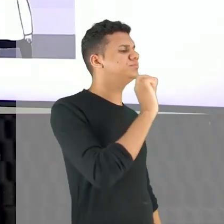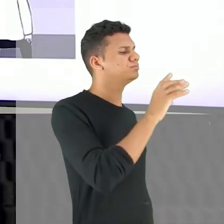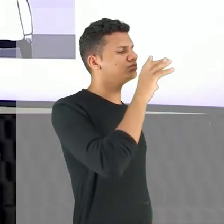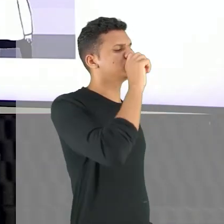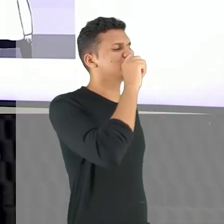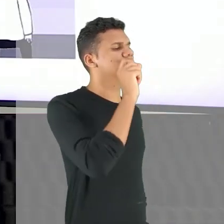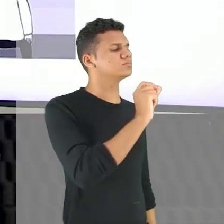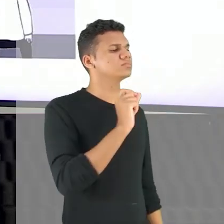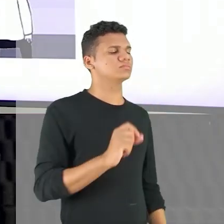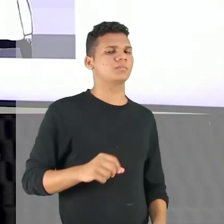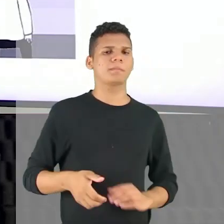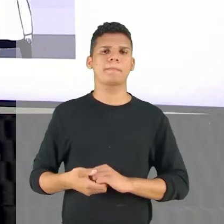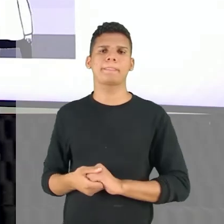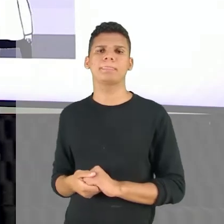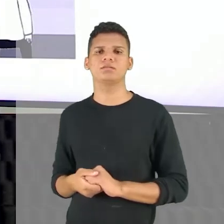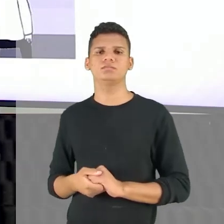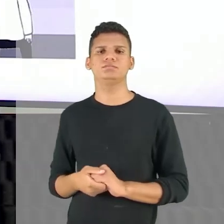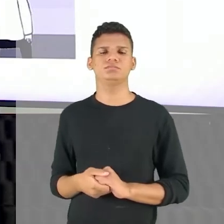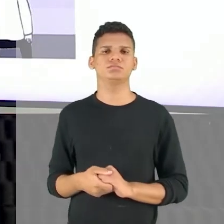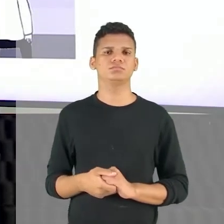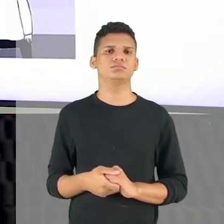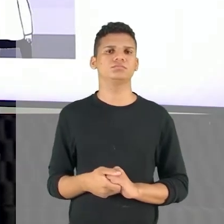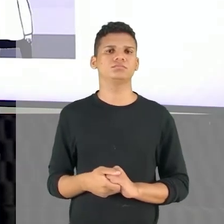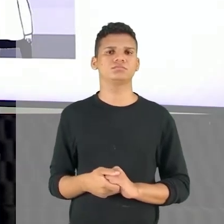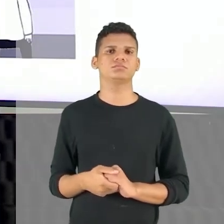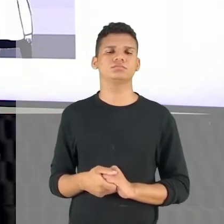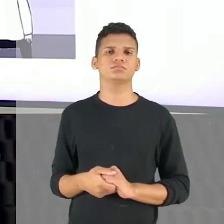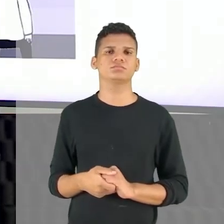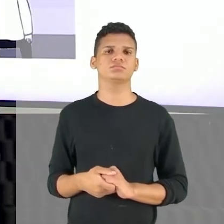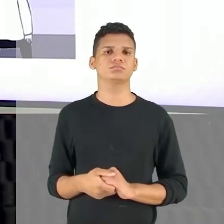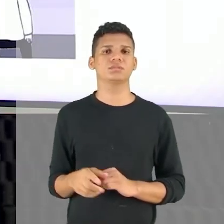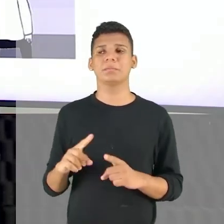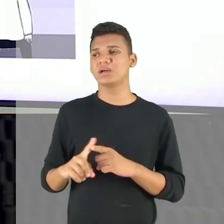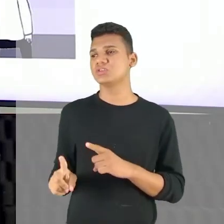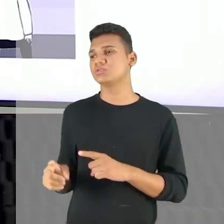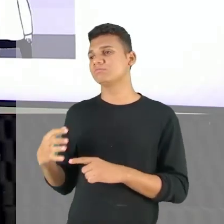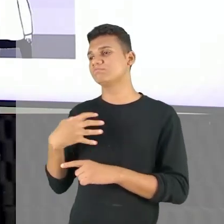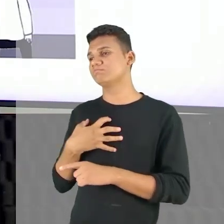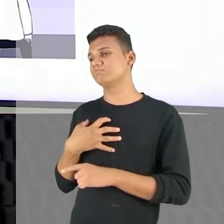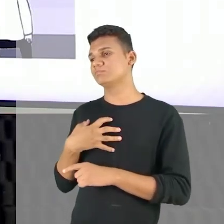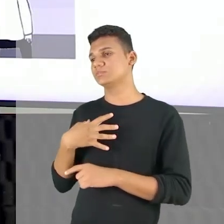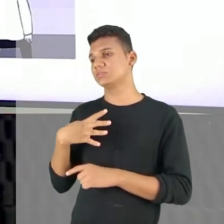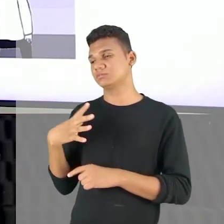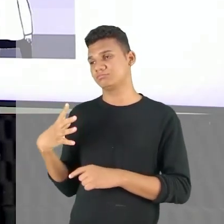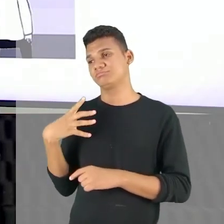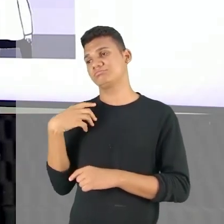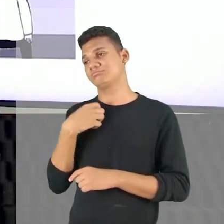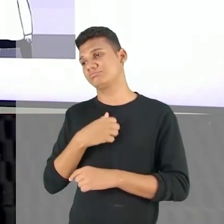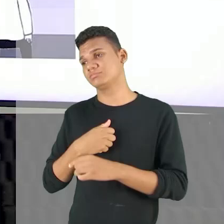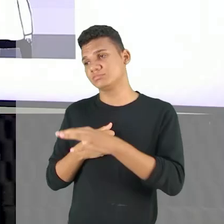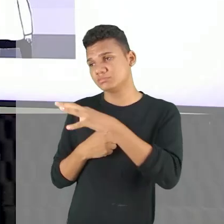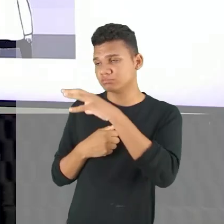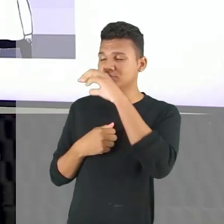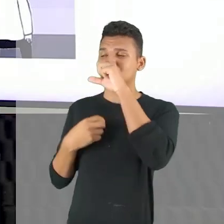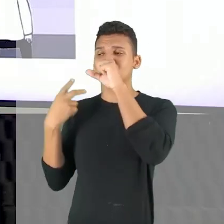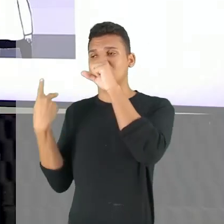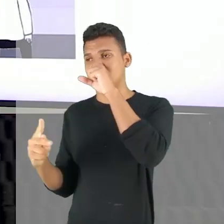disse? Echava de menos tu olor, né? No quadro 2 ela fala isso. Eu sentia saudade do teu cheiro. Aí ele